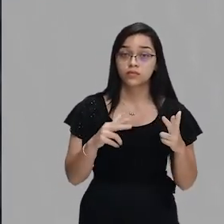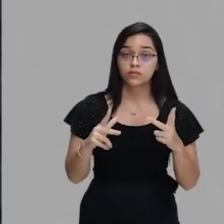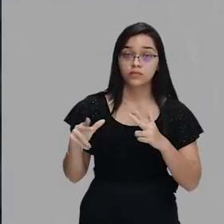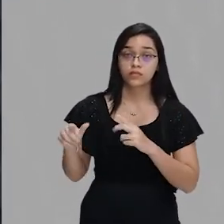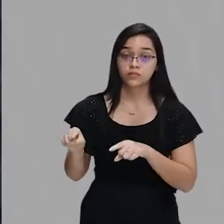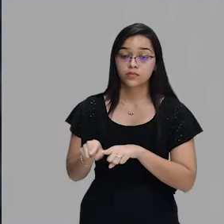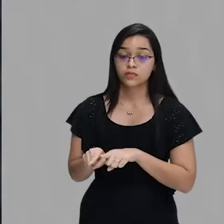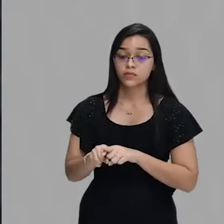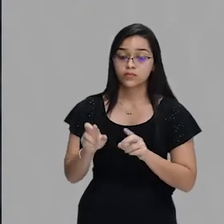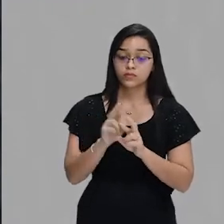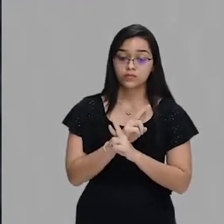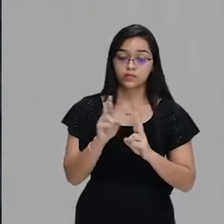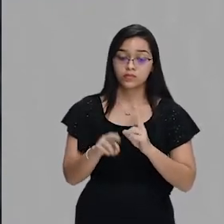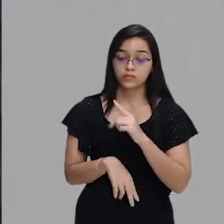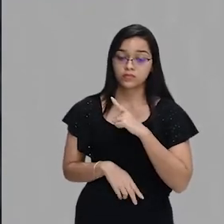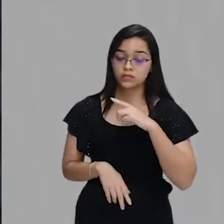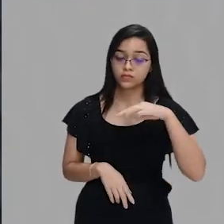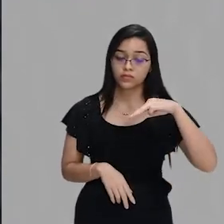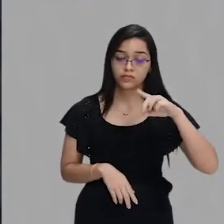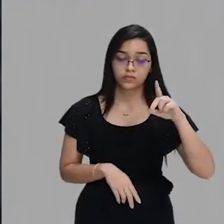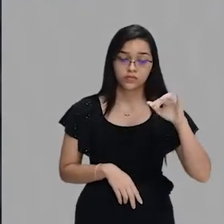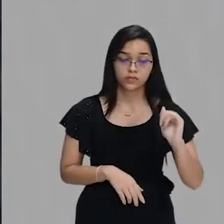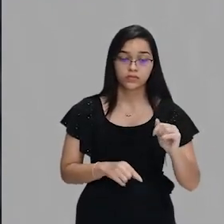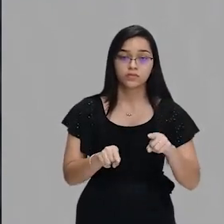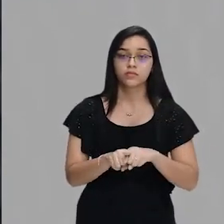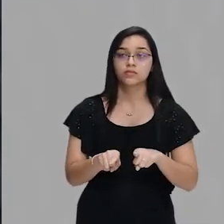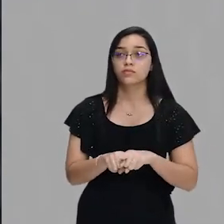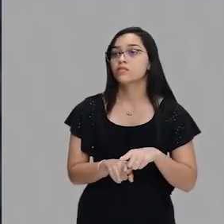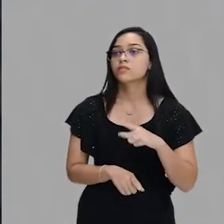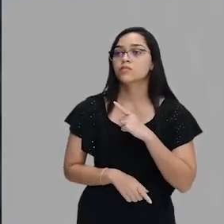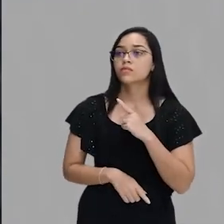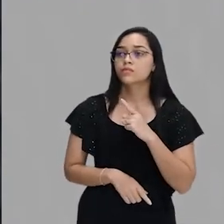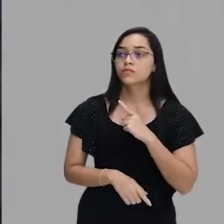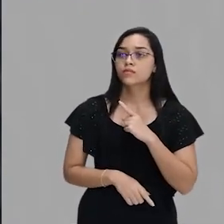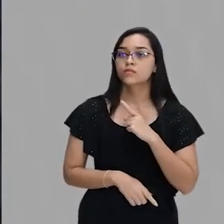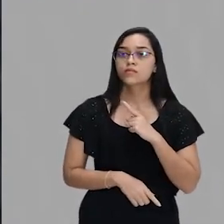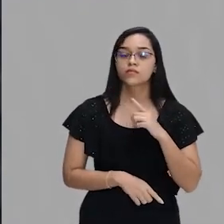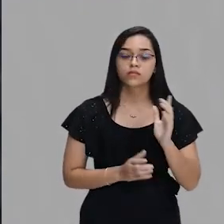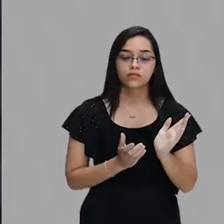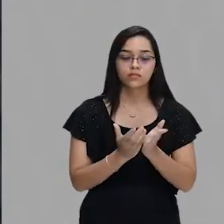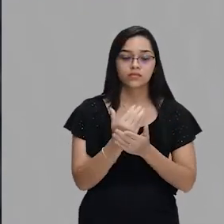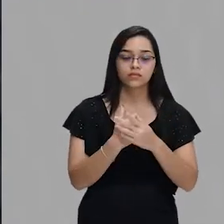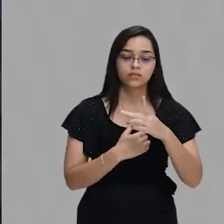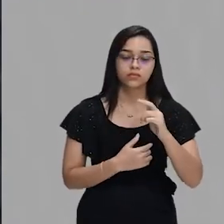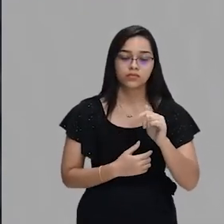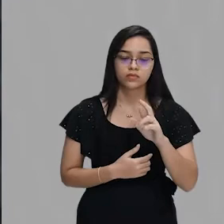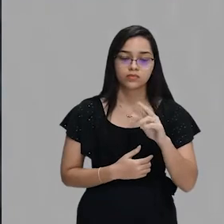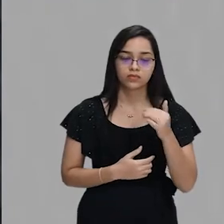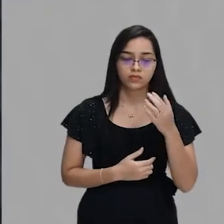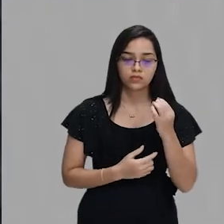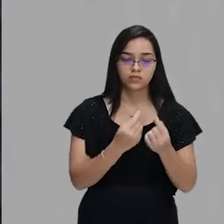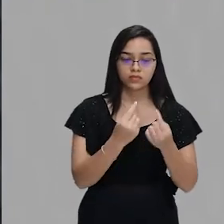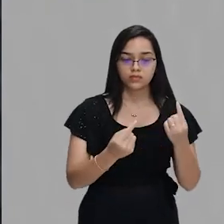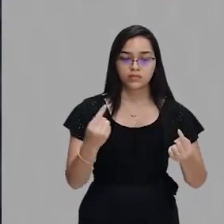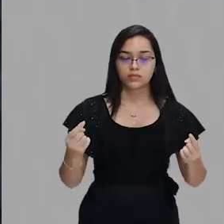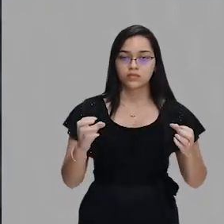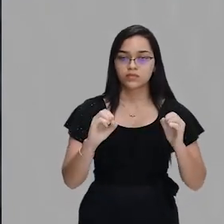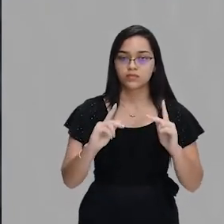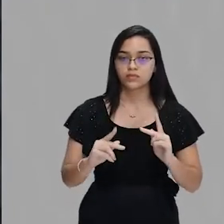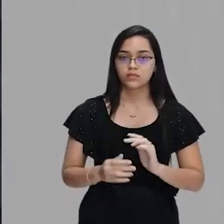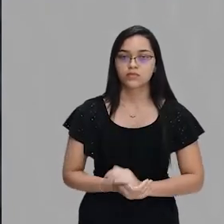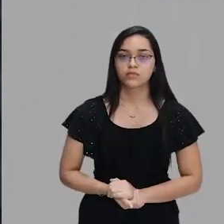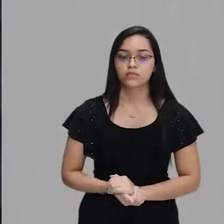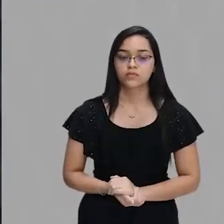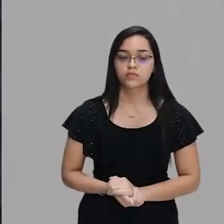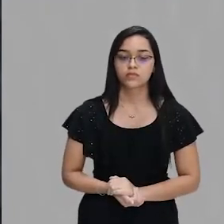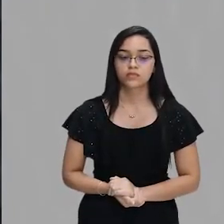outras questões, ele me traz a média, ele me traz a mediana e me traz o desvio padrão de cada um deles. Tá? Então, o